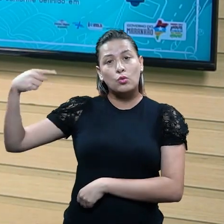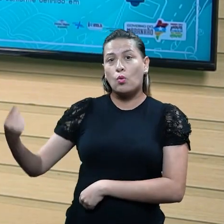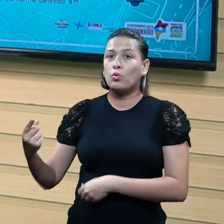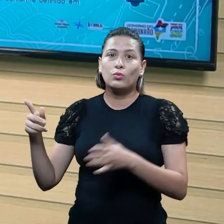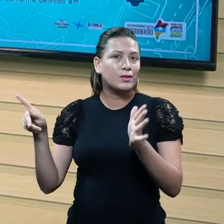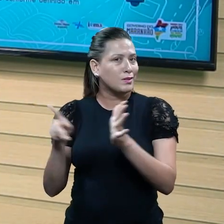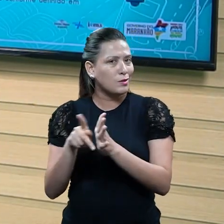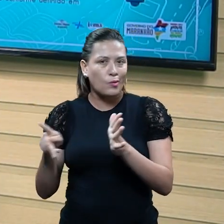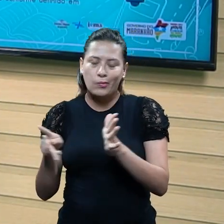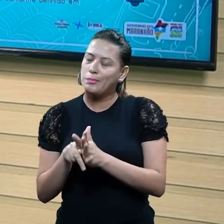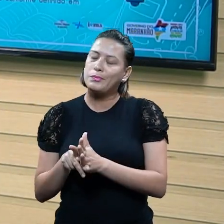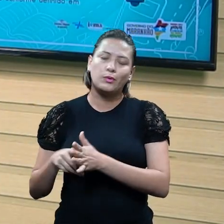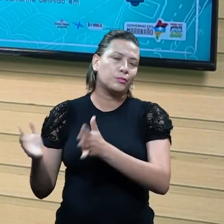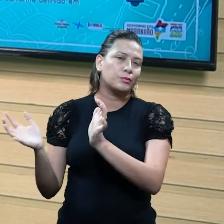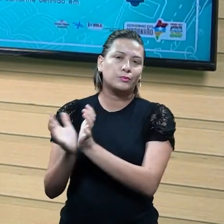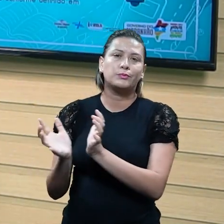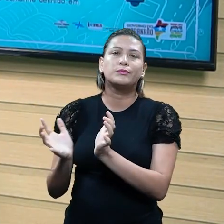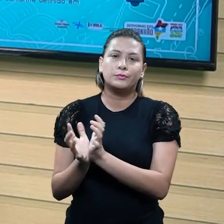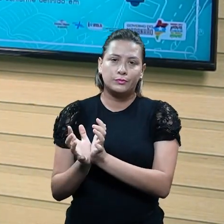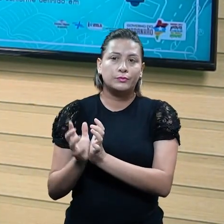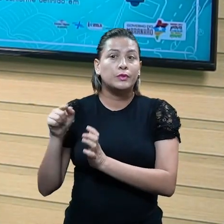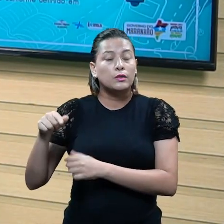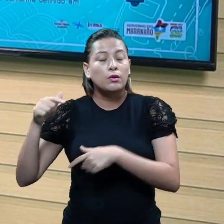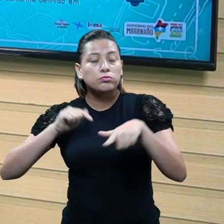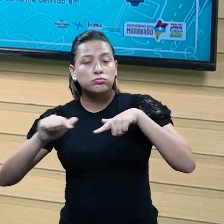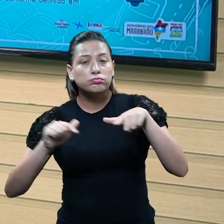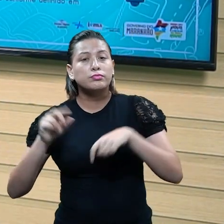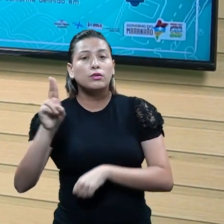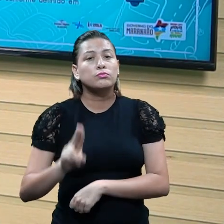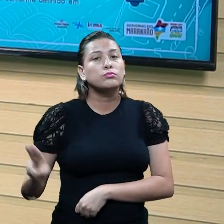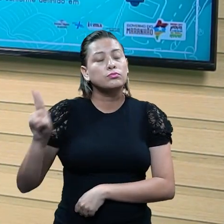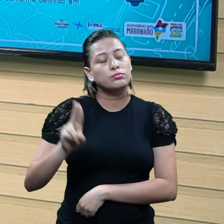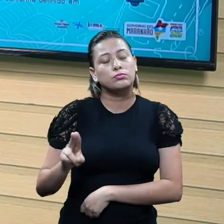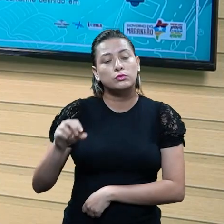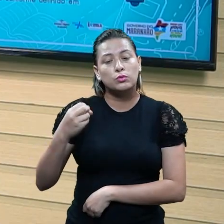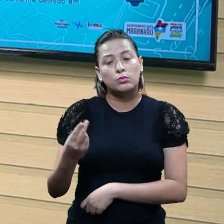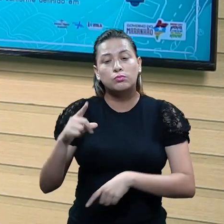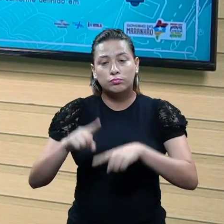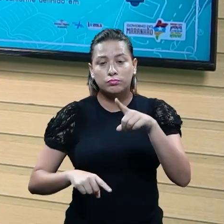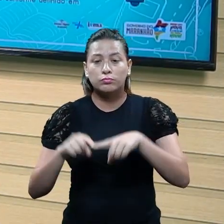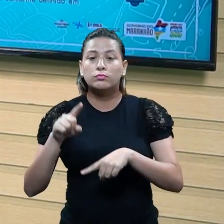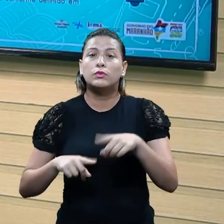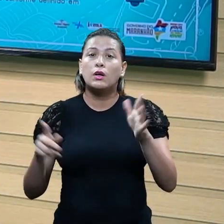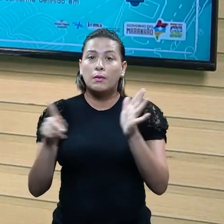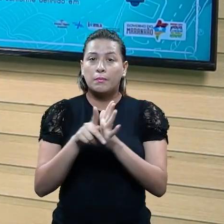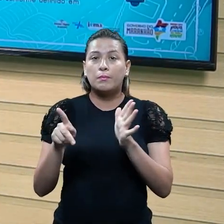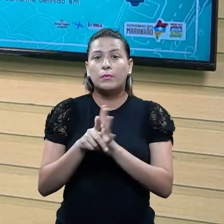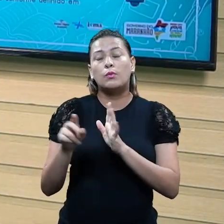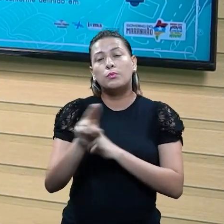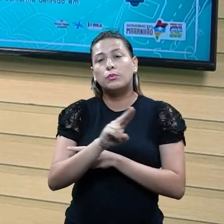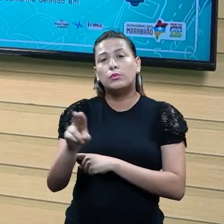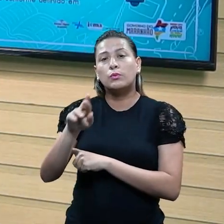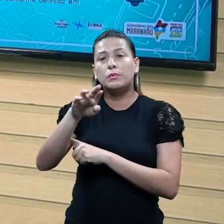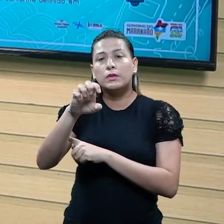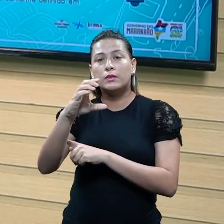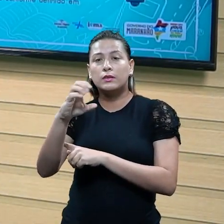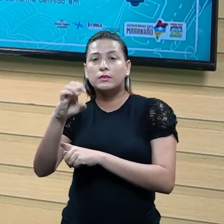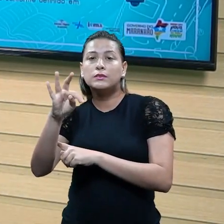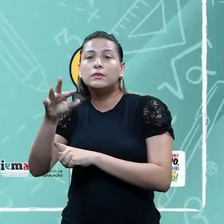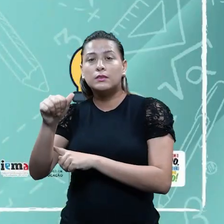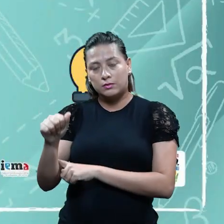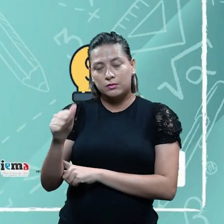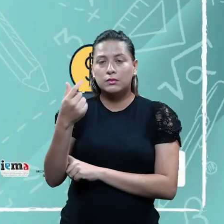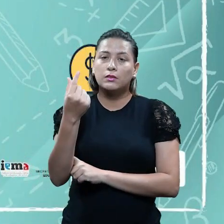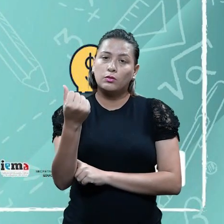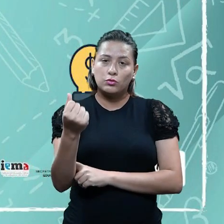daquele serviço que a cooperativa usou, daqueles produtos, vão ser registrados como receita, né? Os benefícios financeiros, as entradas de